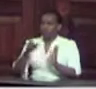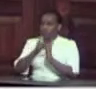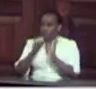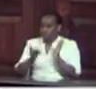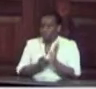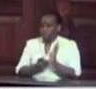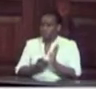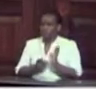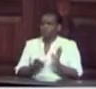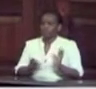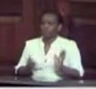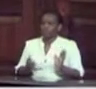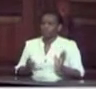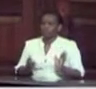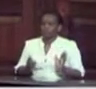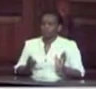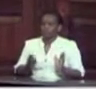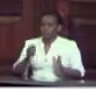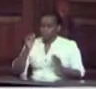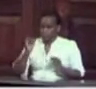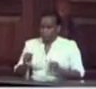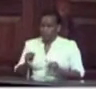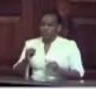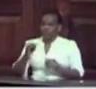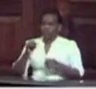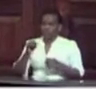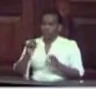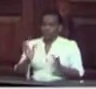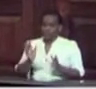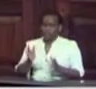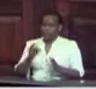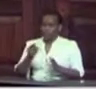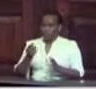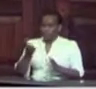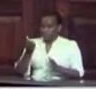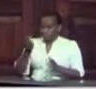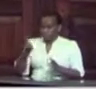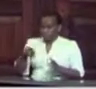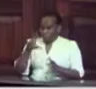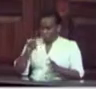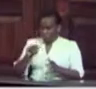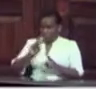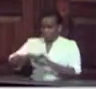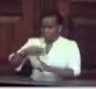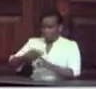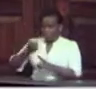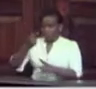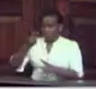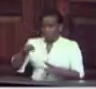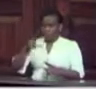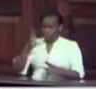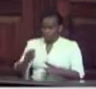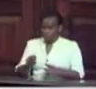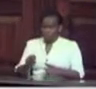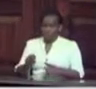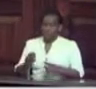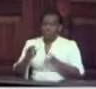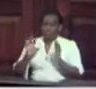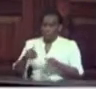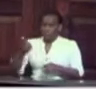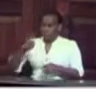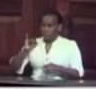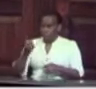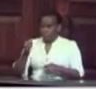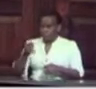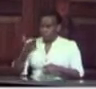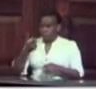decreto modificando, enfim, majorando o valor do bilhete único de R$ 6,50 para R$ 7,50, com efeitos a partir de 1º de